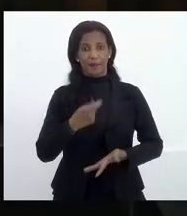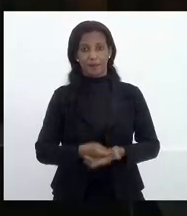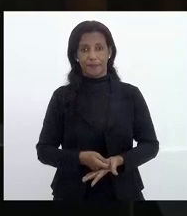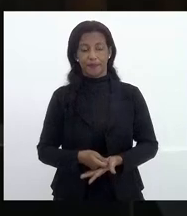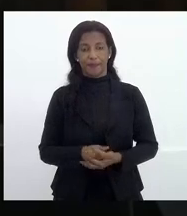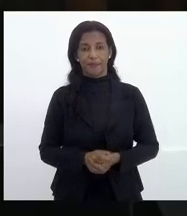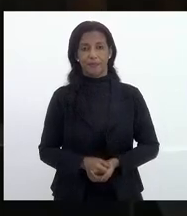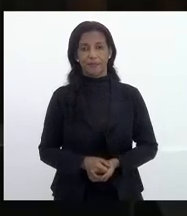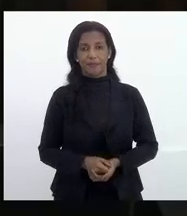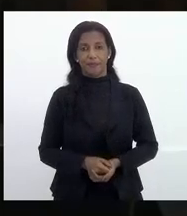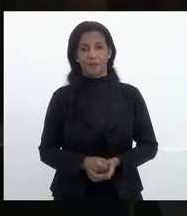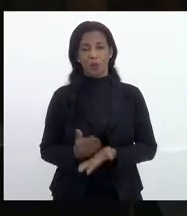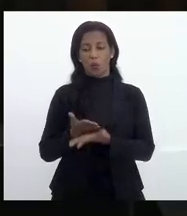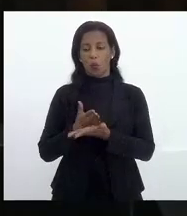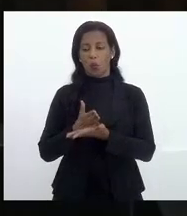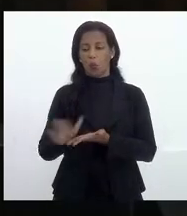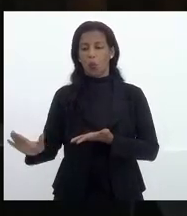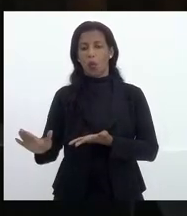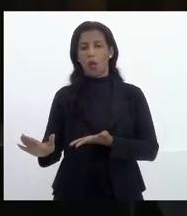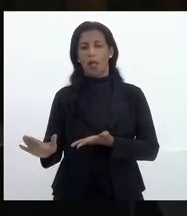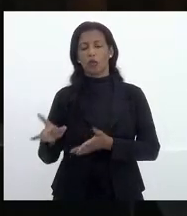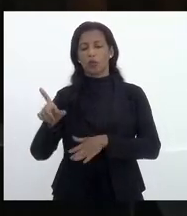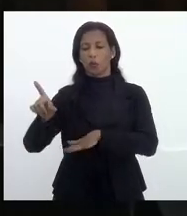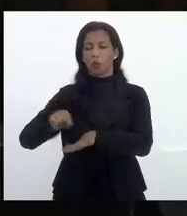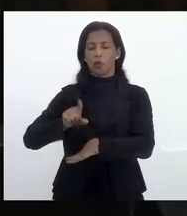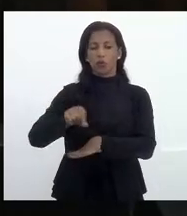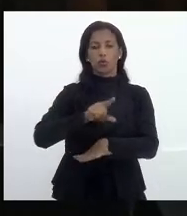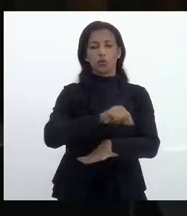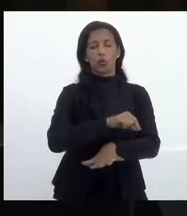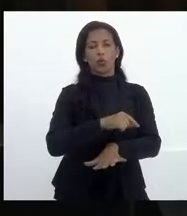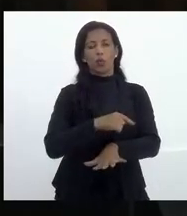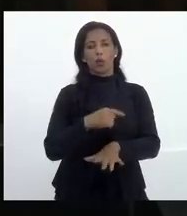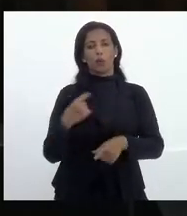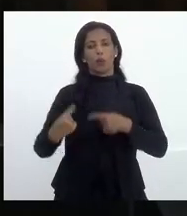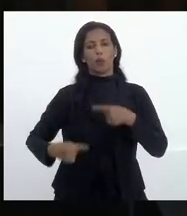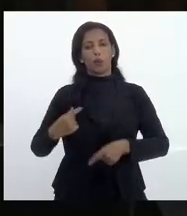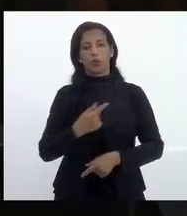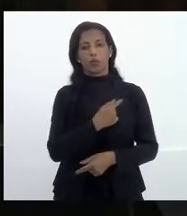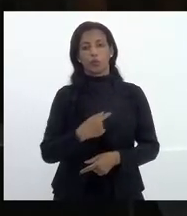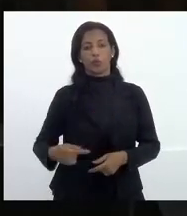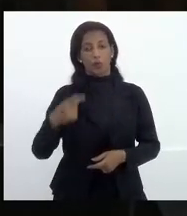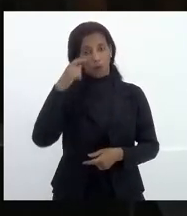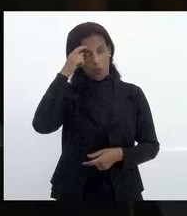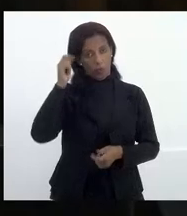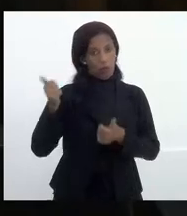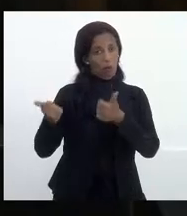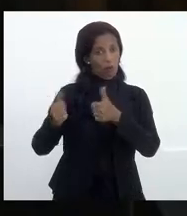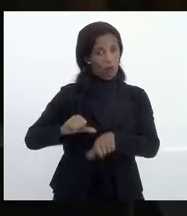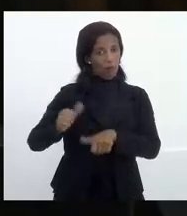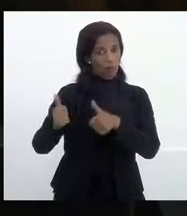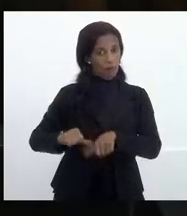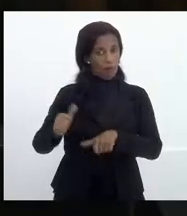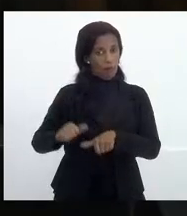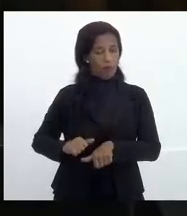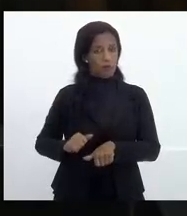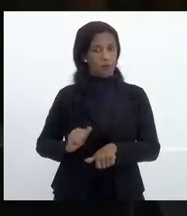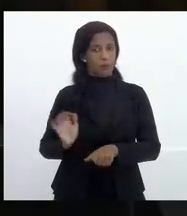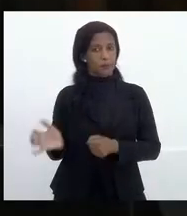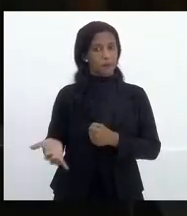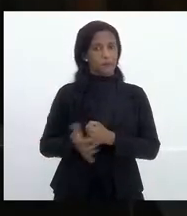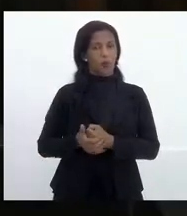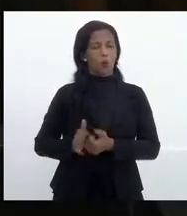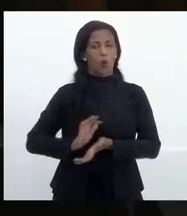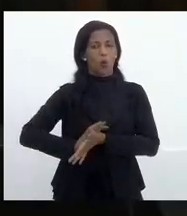obrigação o resto é uma escolha política do governo Paulo de Castro que na nossa avaliação embute